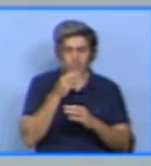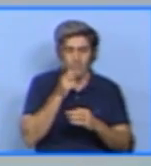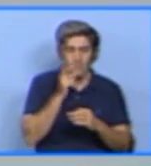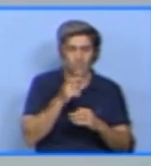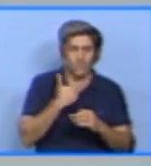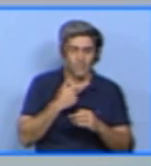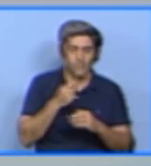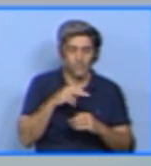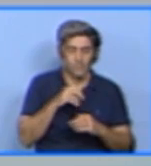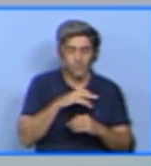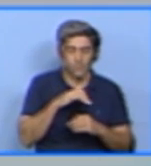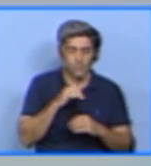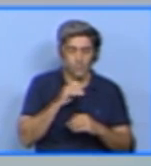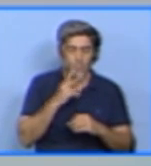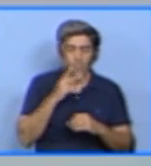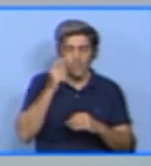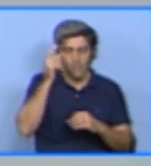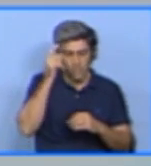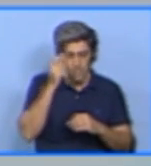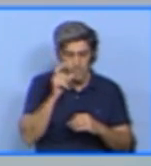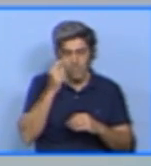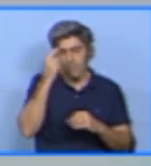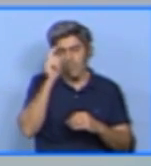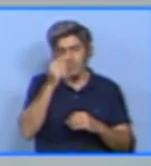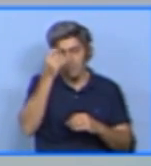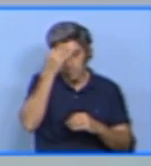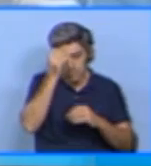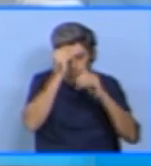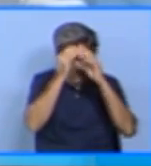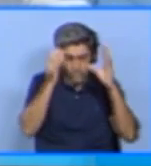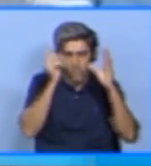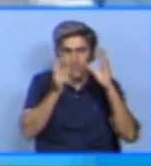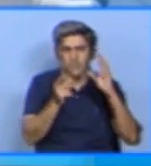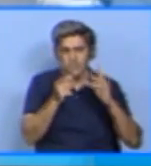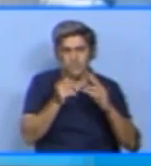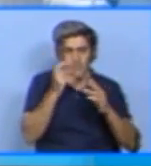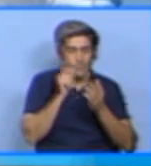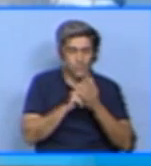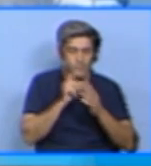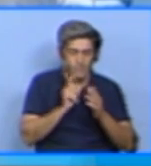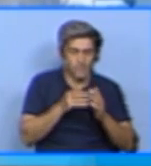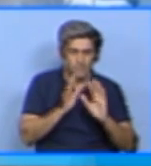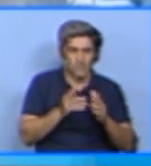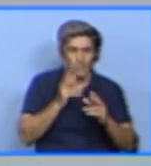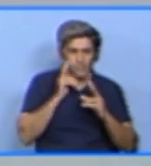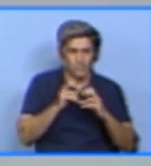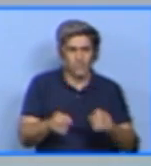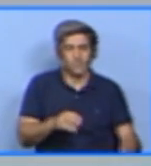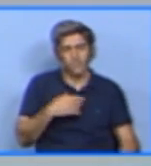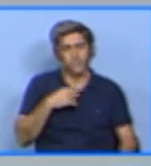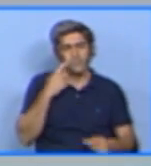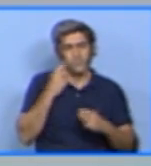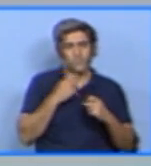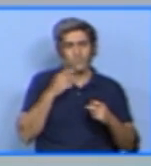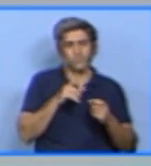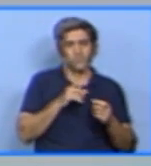palavra demónio ou diabo, o que é que cada um tem na sua cabeça? Esse é o primeiro ponto que há a descobrir. E a procurar aqui